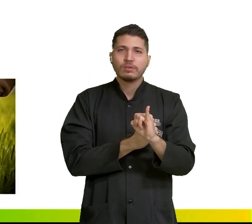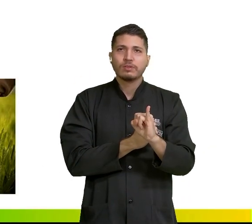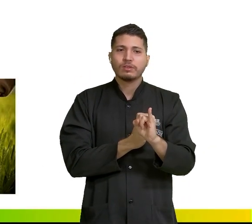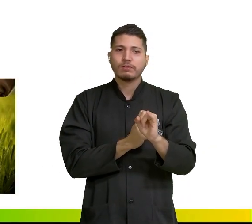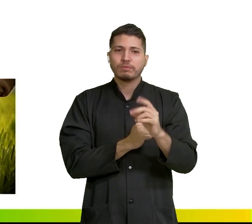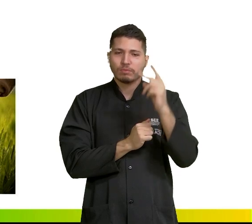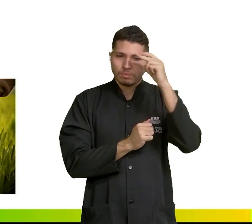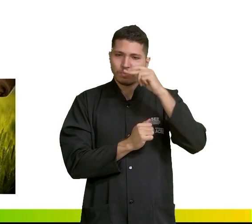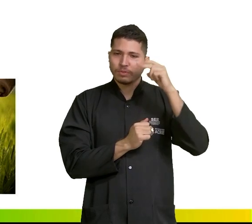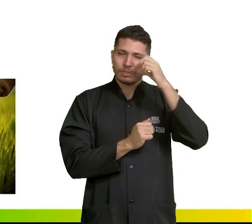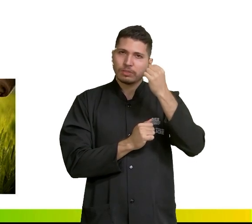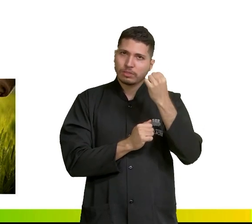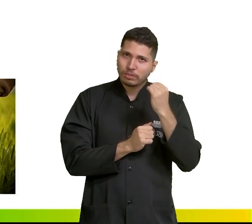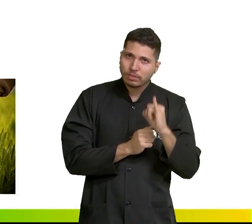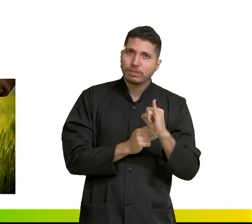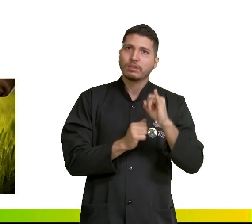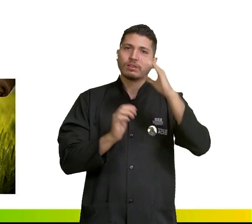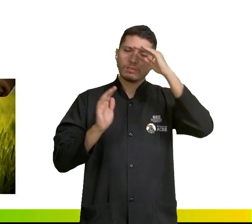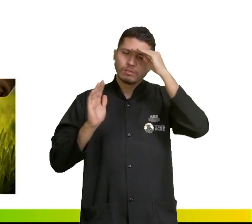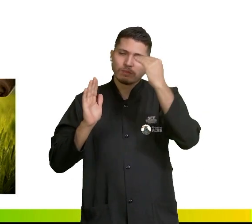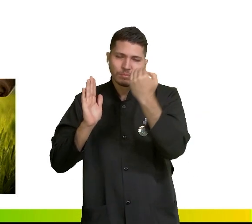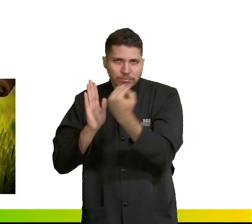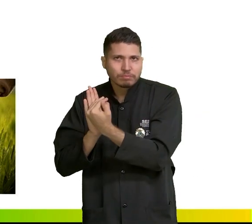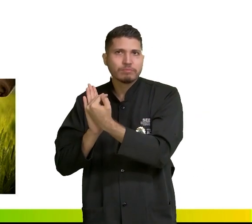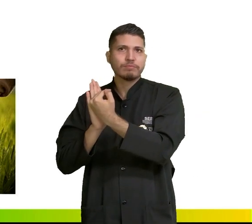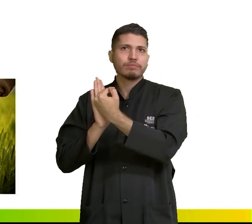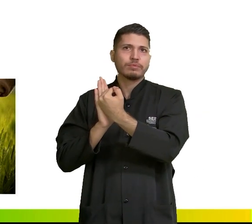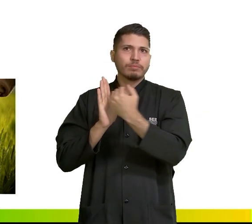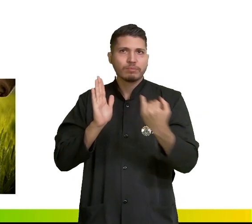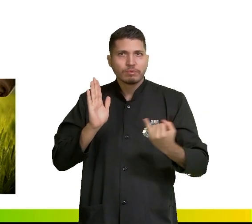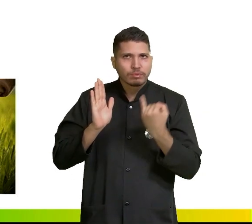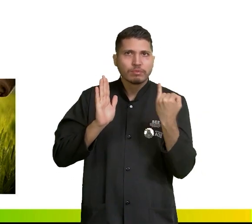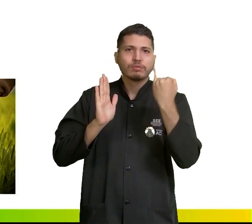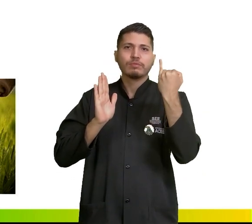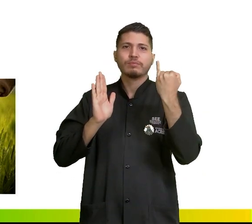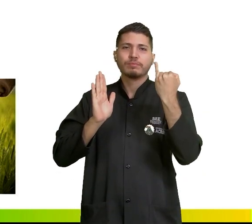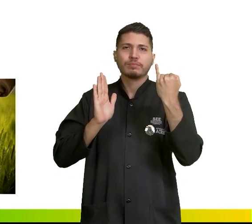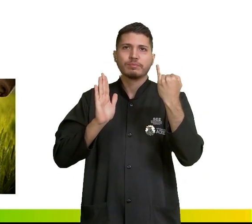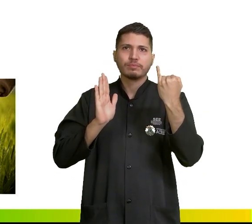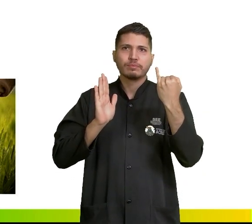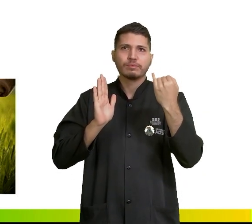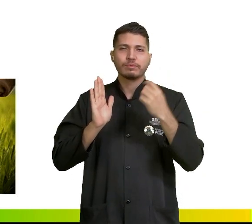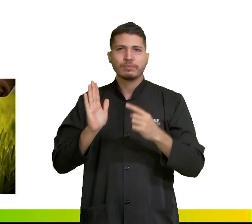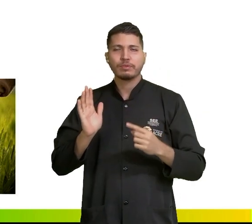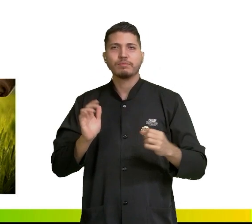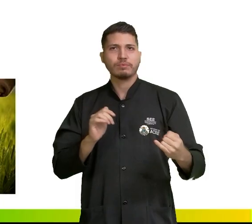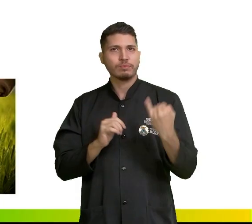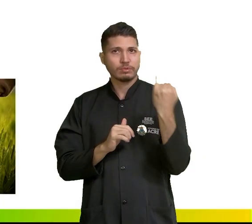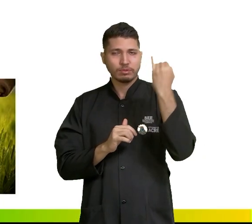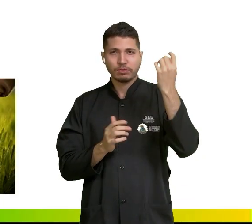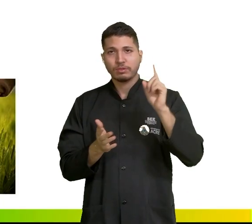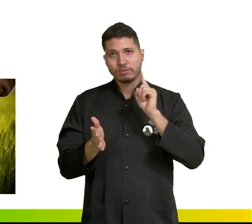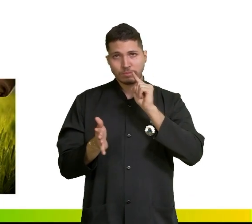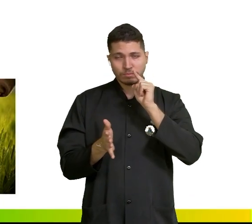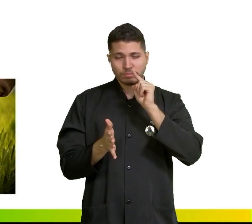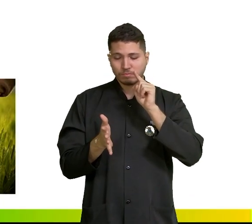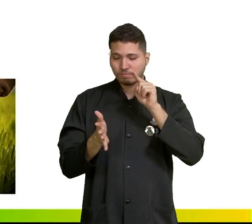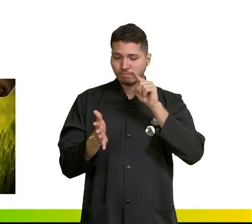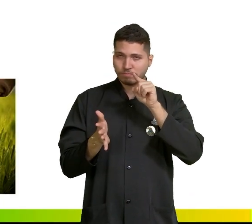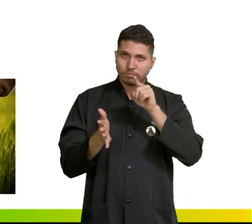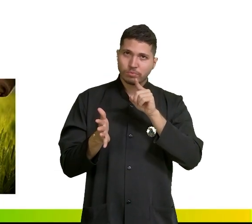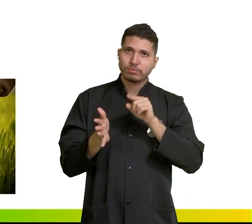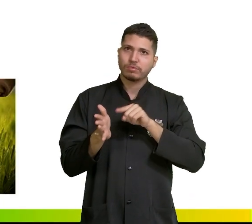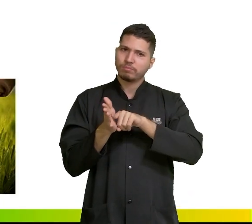cumpridas. Aí é um item que eu falei anteriormente sobre você fiscalizar diretamente se as leis estão